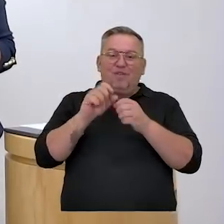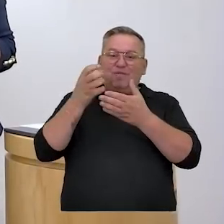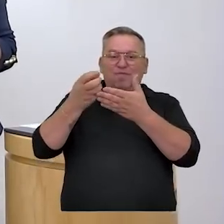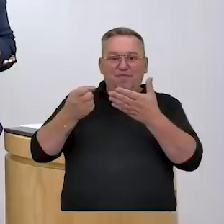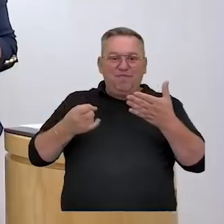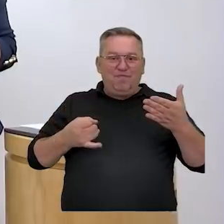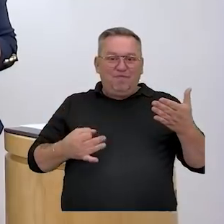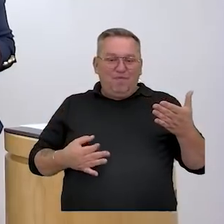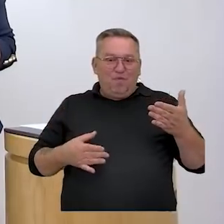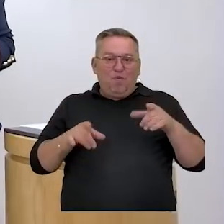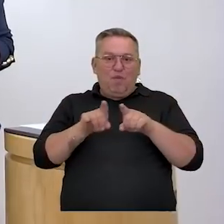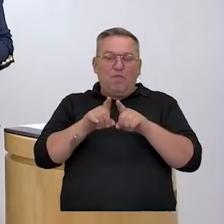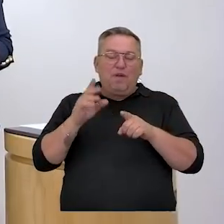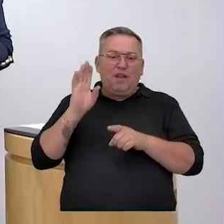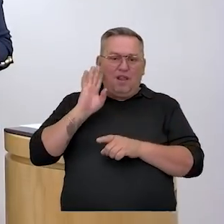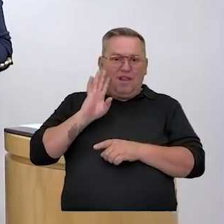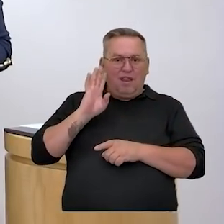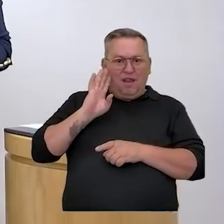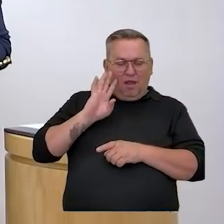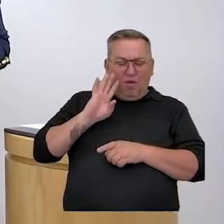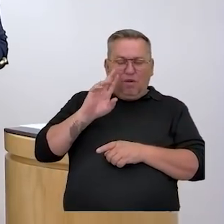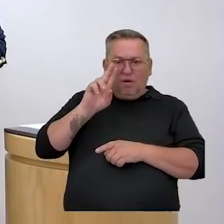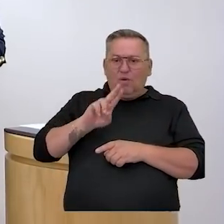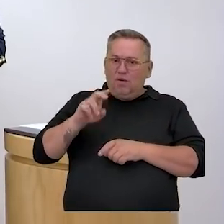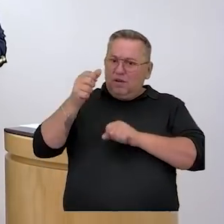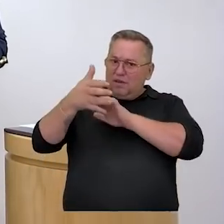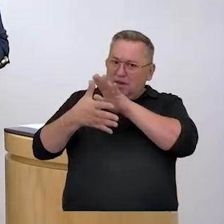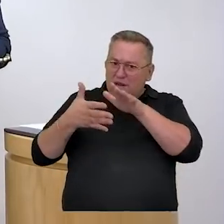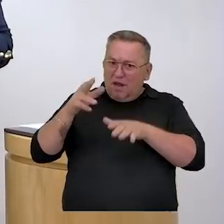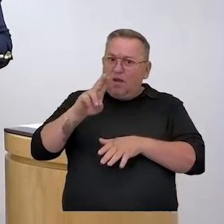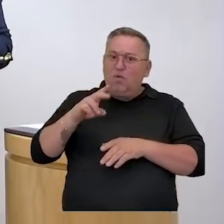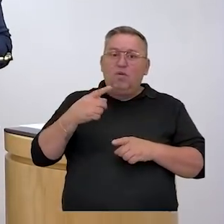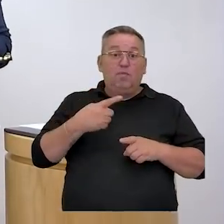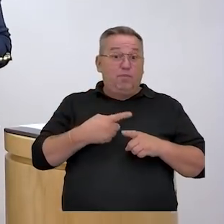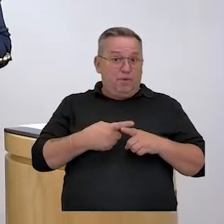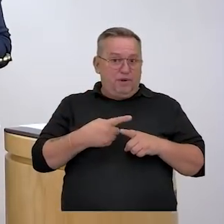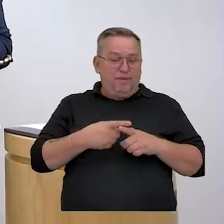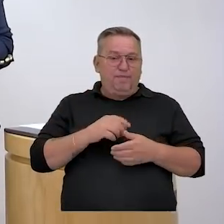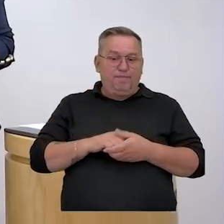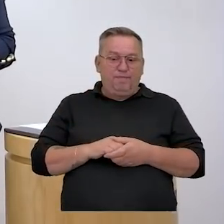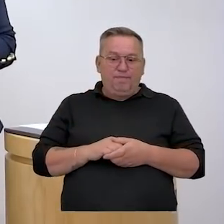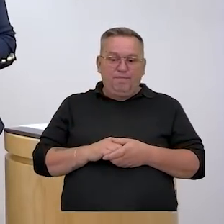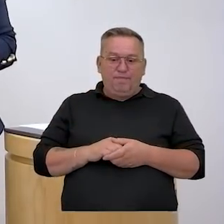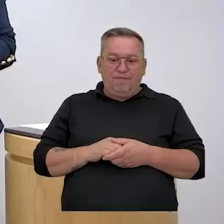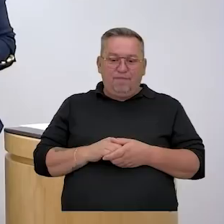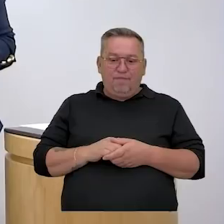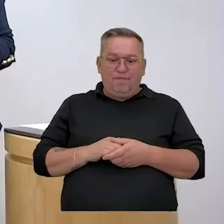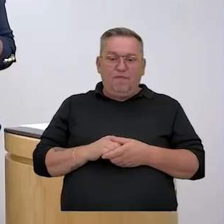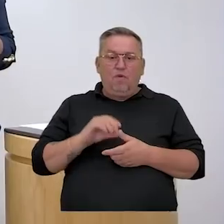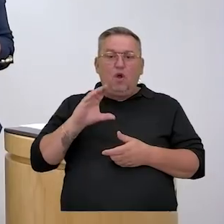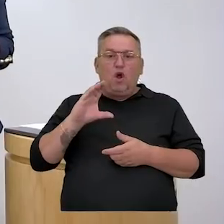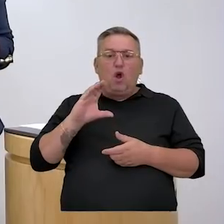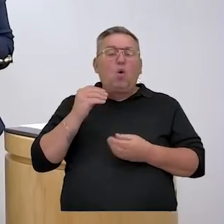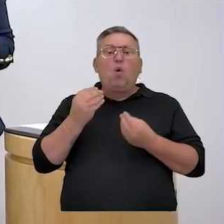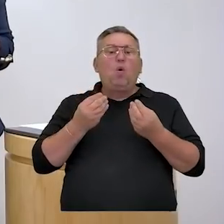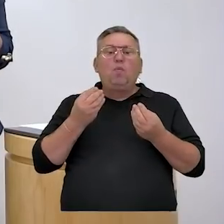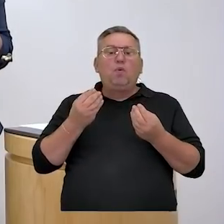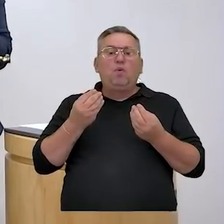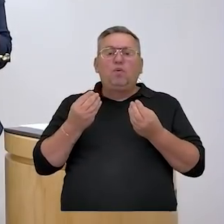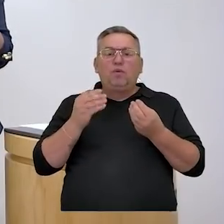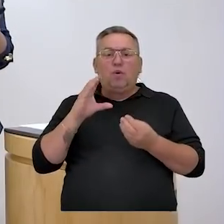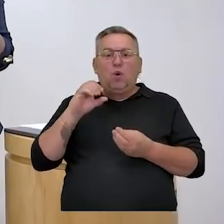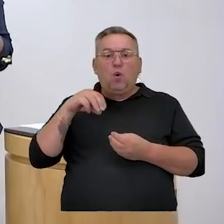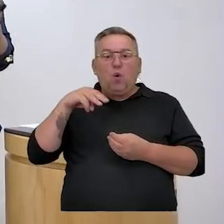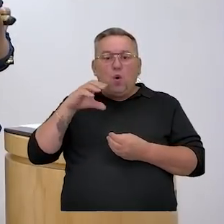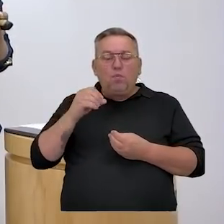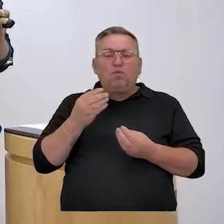explicação, né? Isso é muito bem utilizado, nós usamos bastante o pois. E nós vamos falar com ele. O como, eu coloquei como já fala, né?